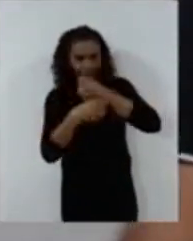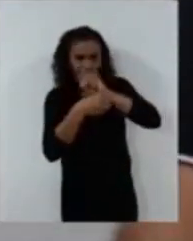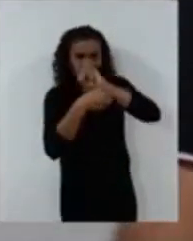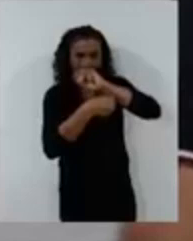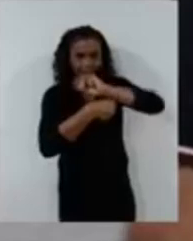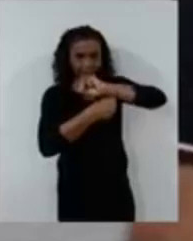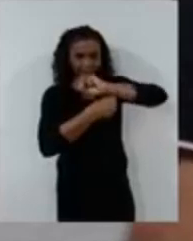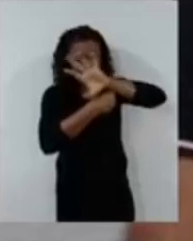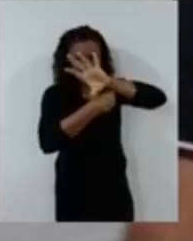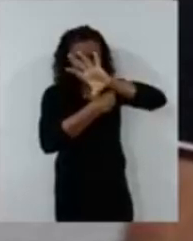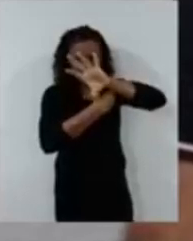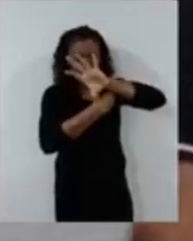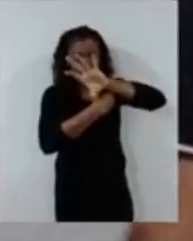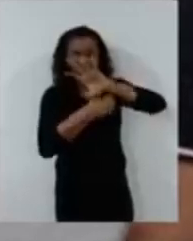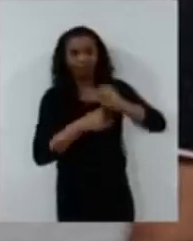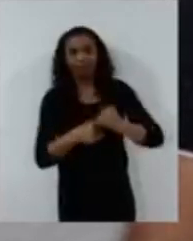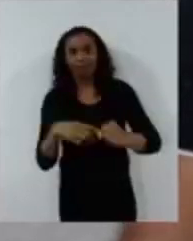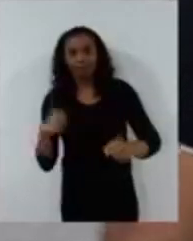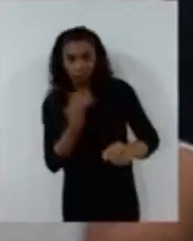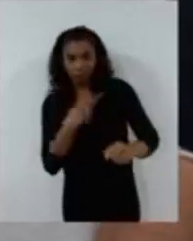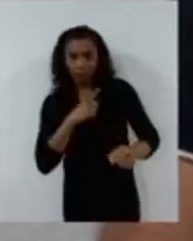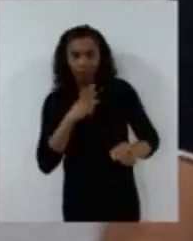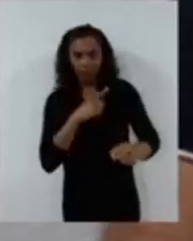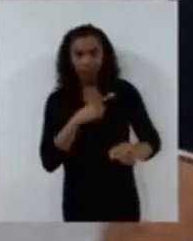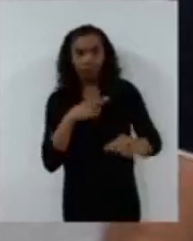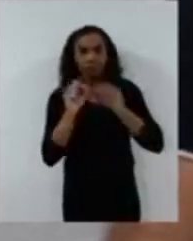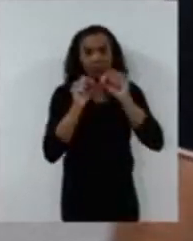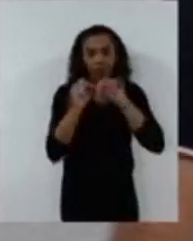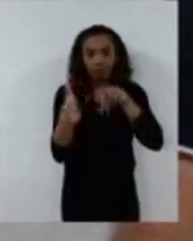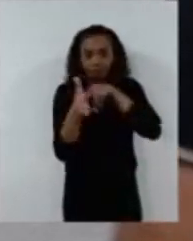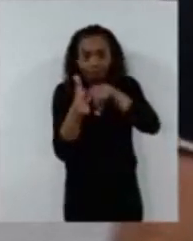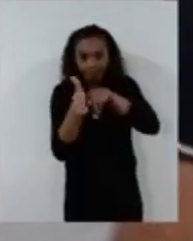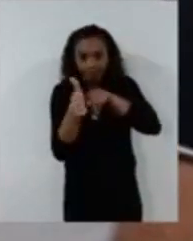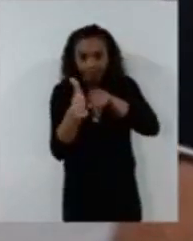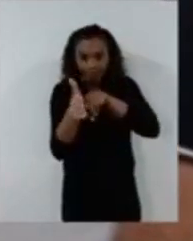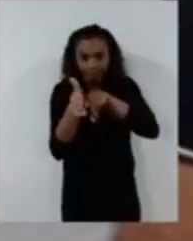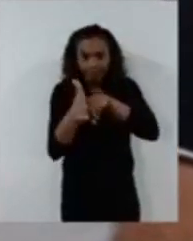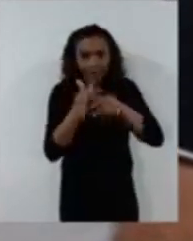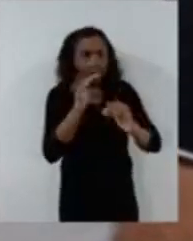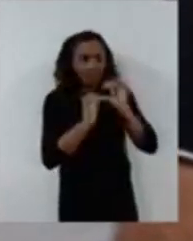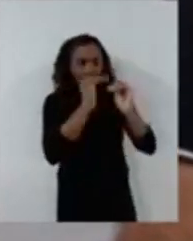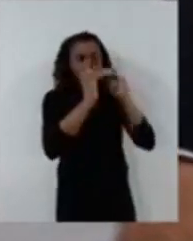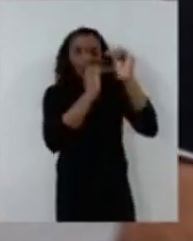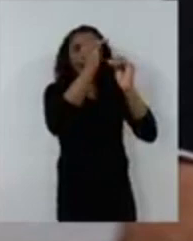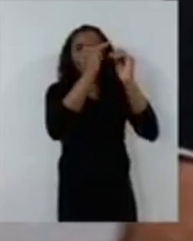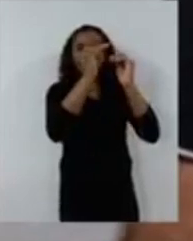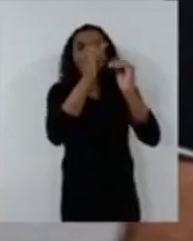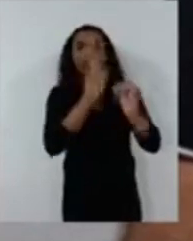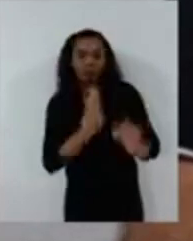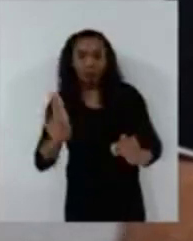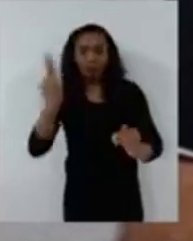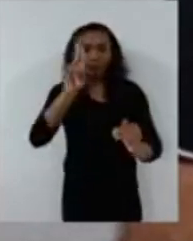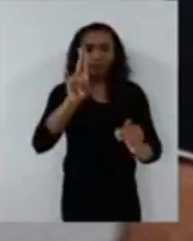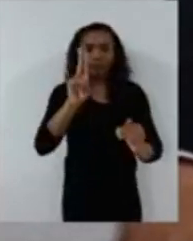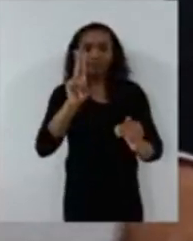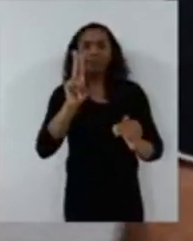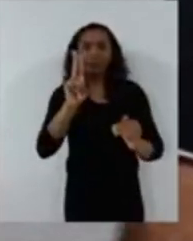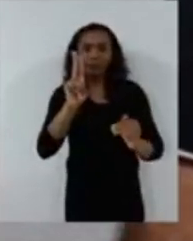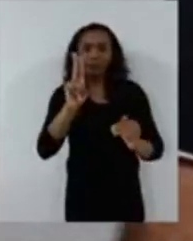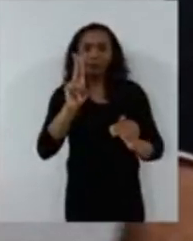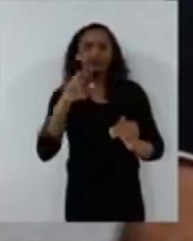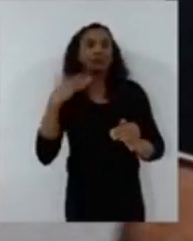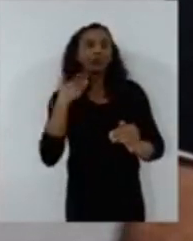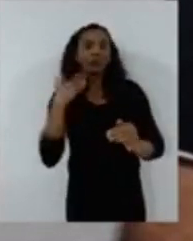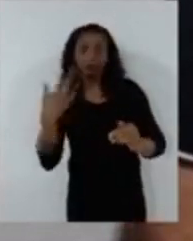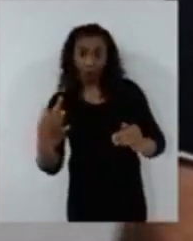Nós temos uma pesquisa desenvolvida pela Universidade Federal de Juiz de Fora,